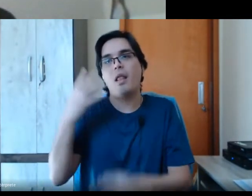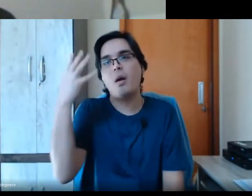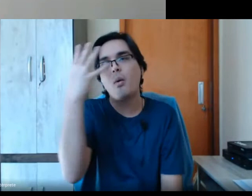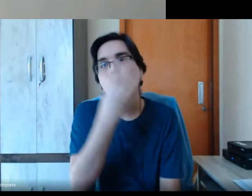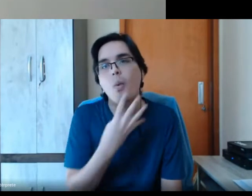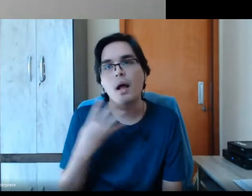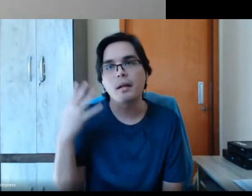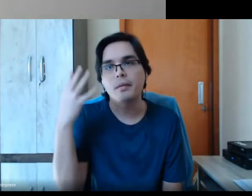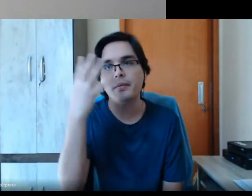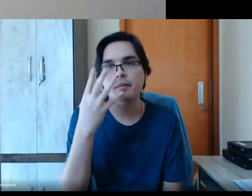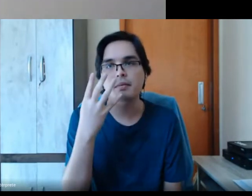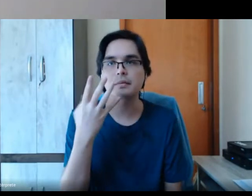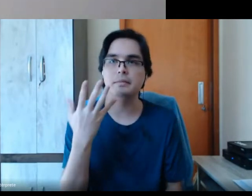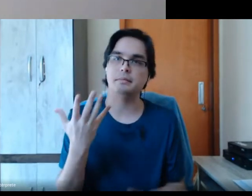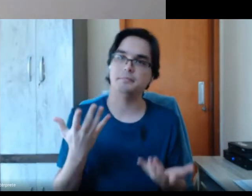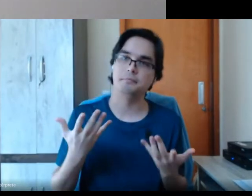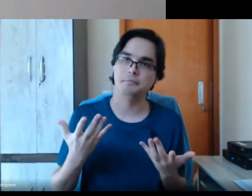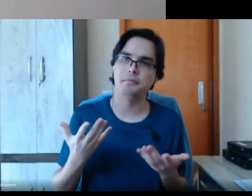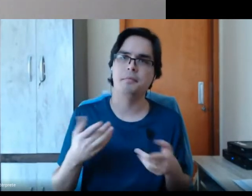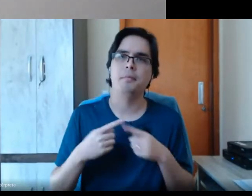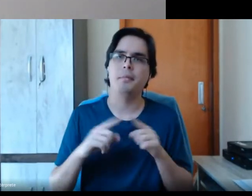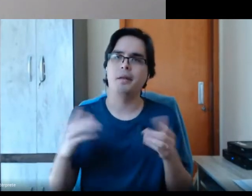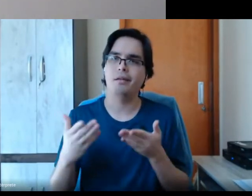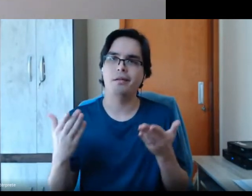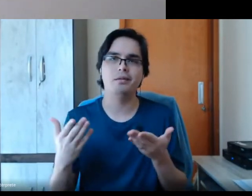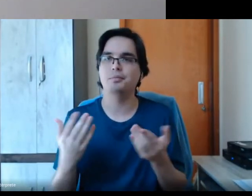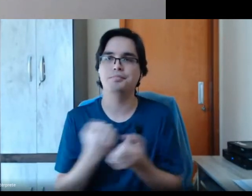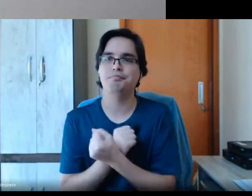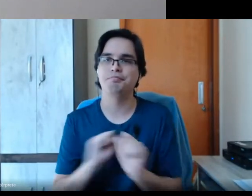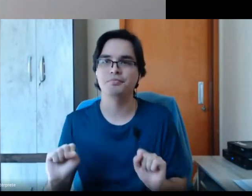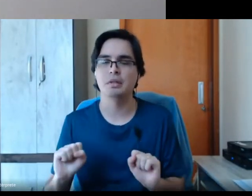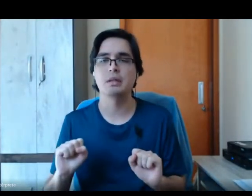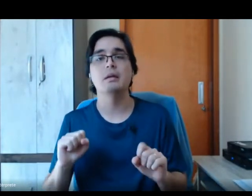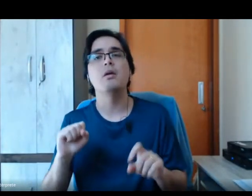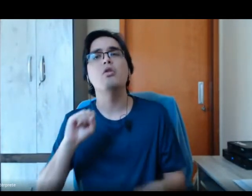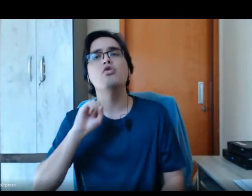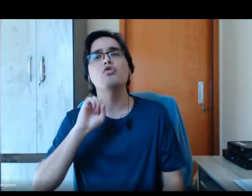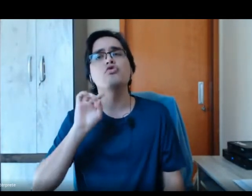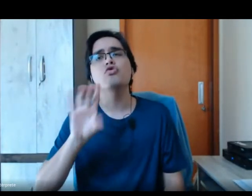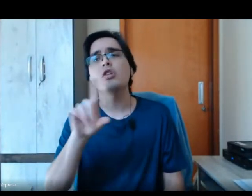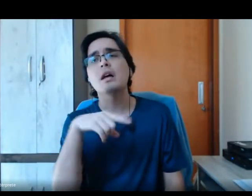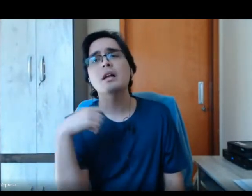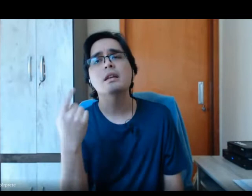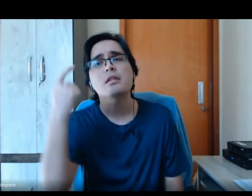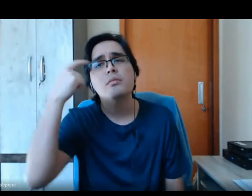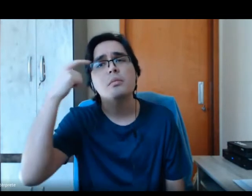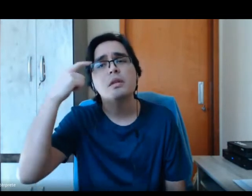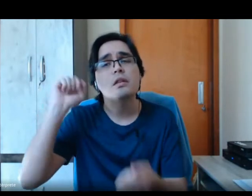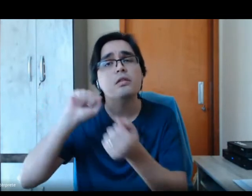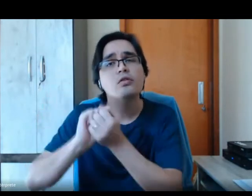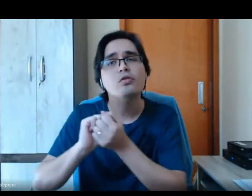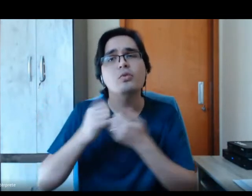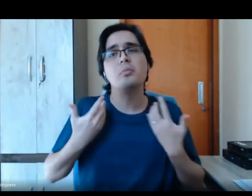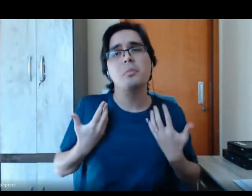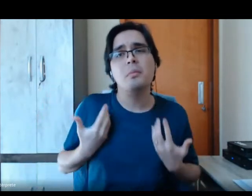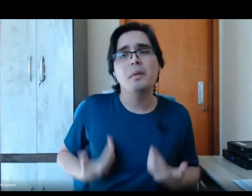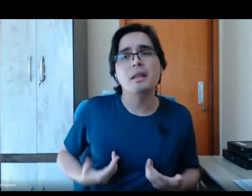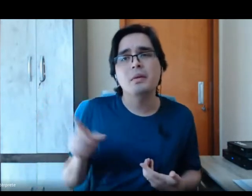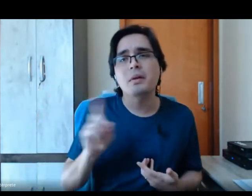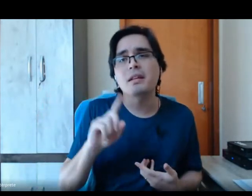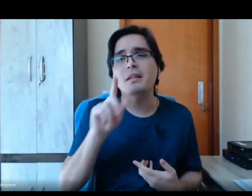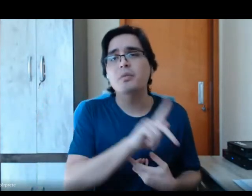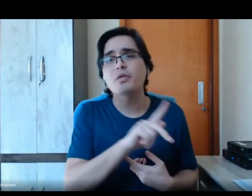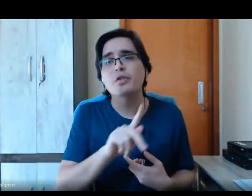Oi, Angélica, será que você pode falar um pouquinho sobre essa questão? Professor, eu vou pedir extrema desculpa, eu estava respondendo